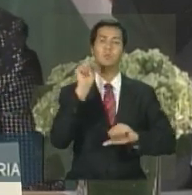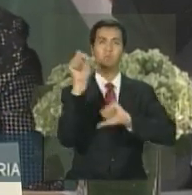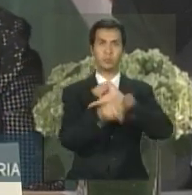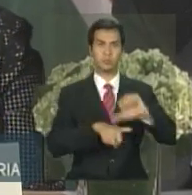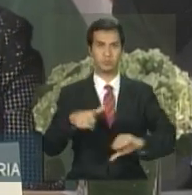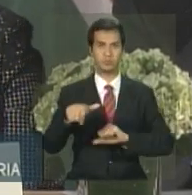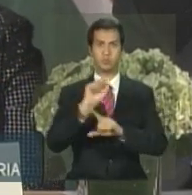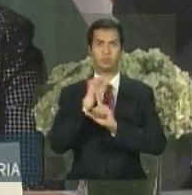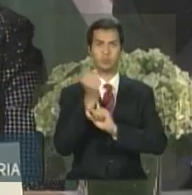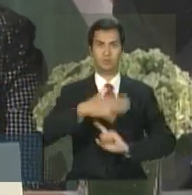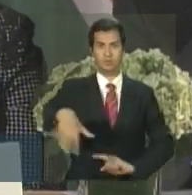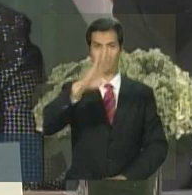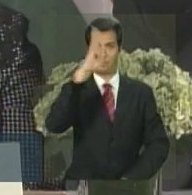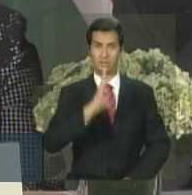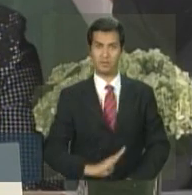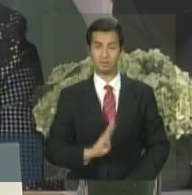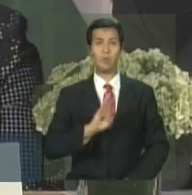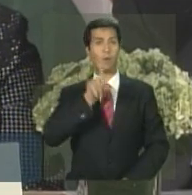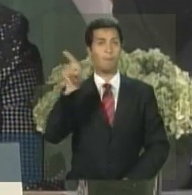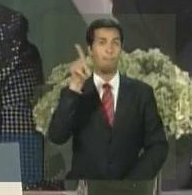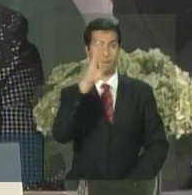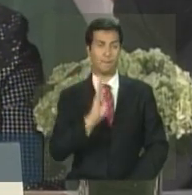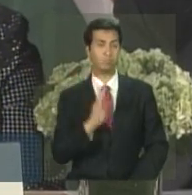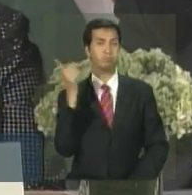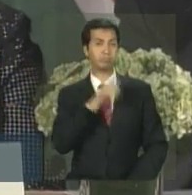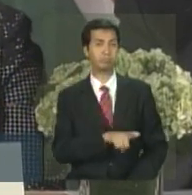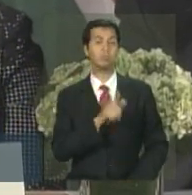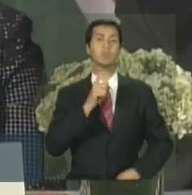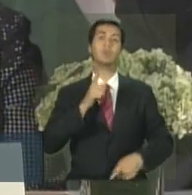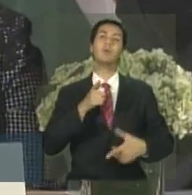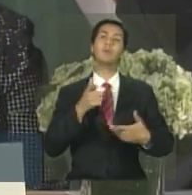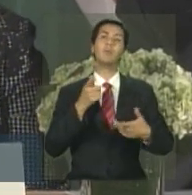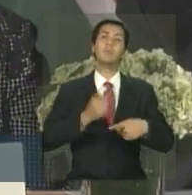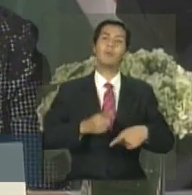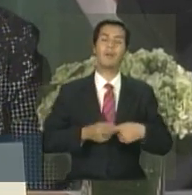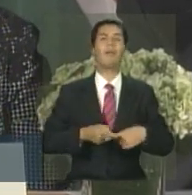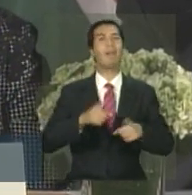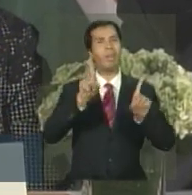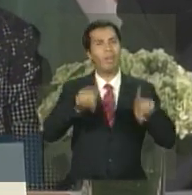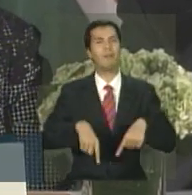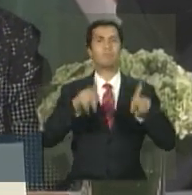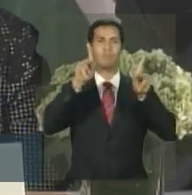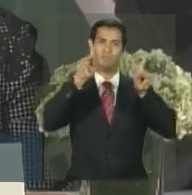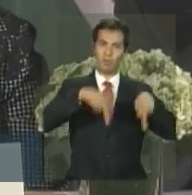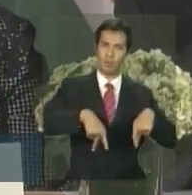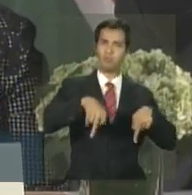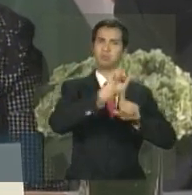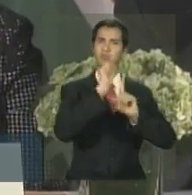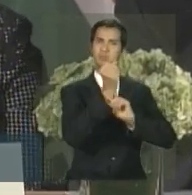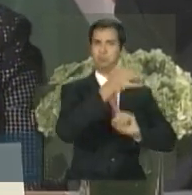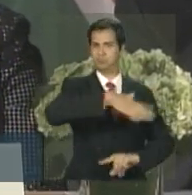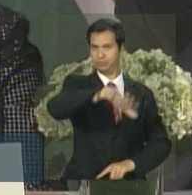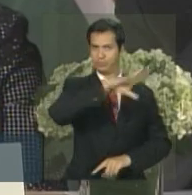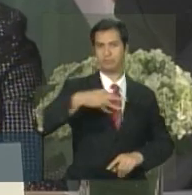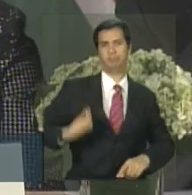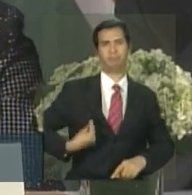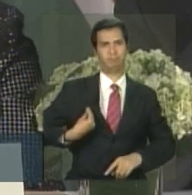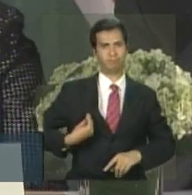vivida por meu país não seria possível sem o engajamento da própria sociedade